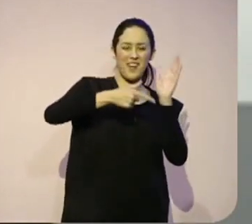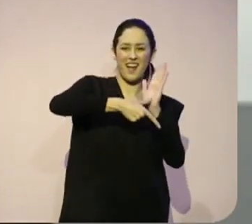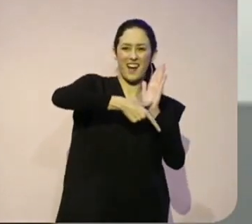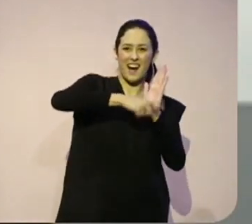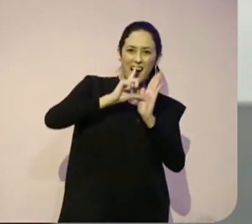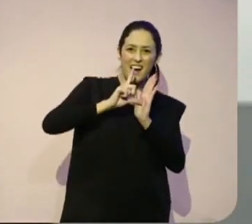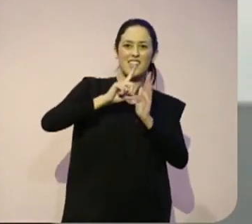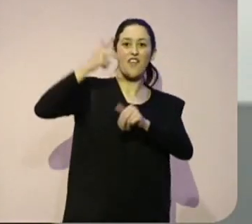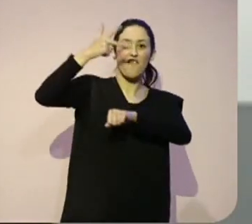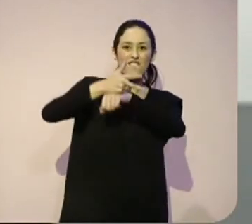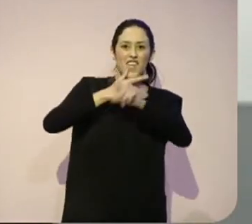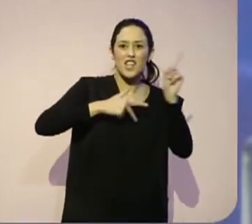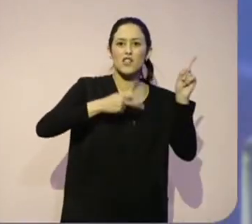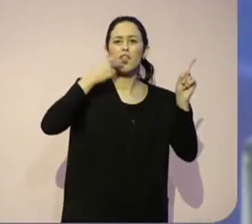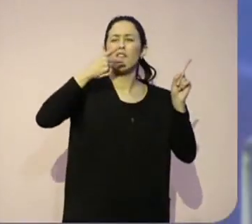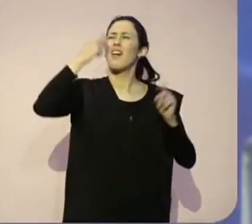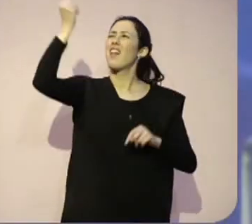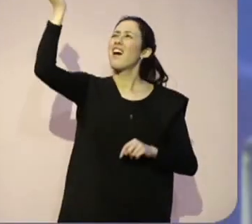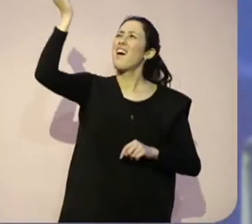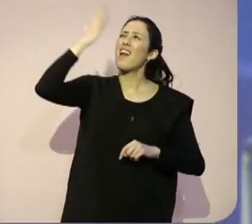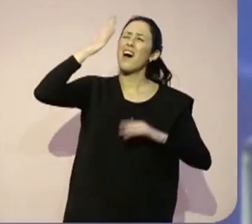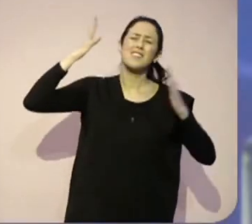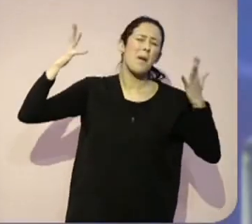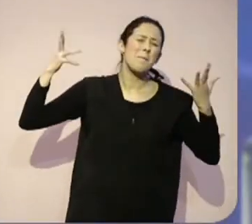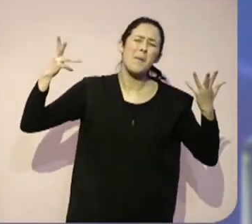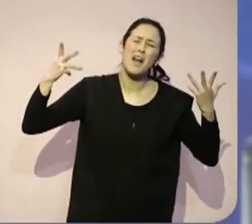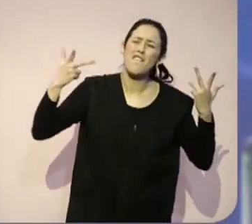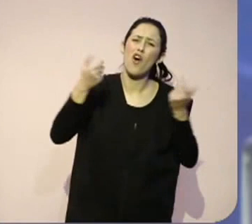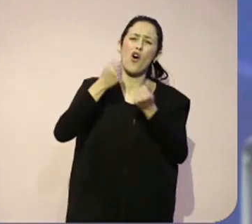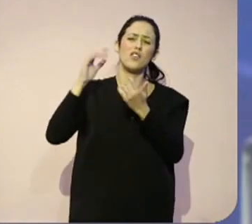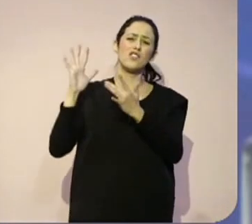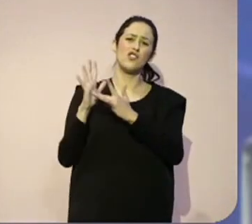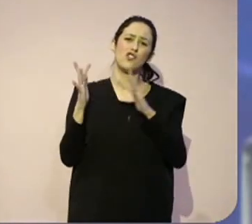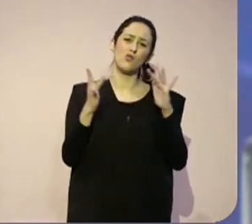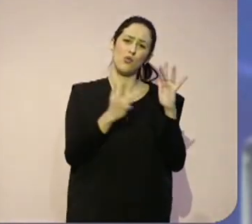sobre a graça extraordinária de Jesus.